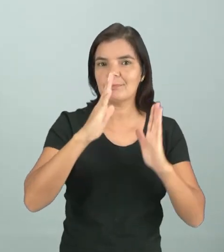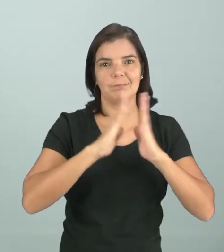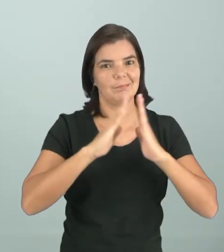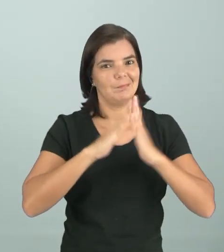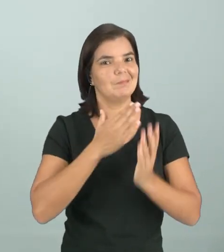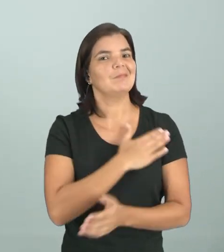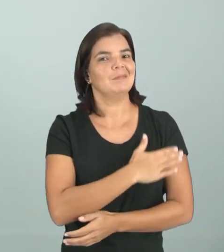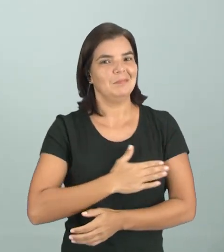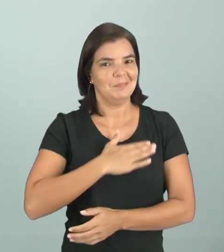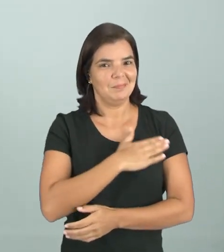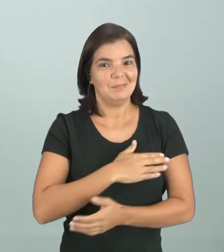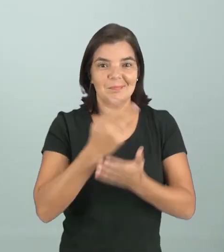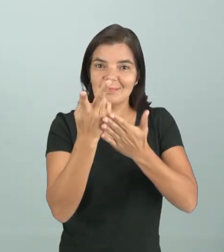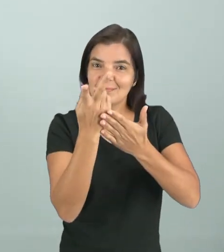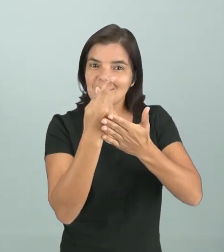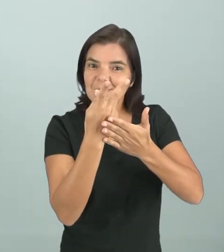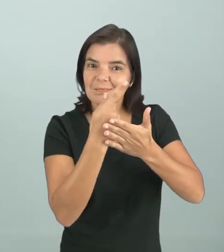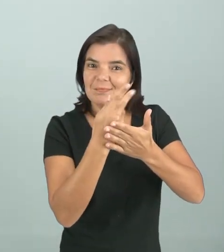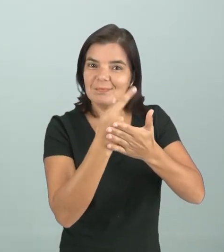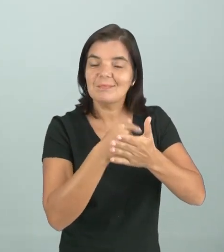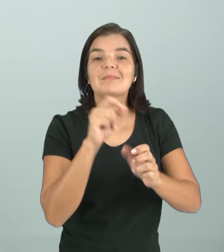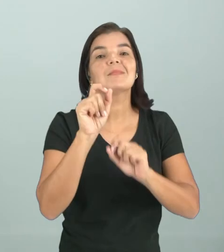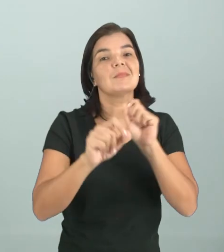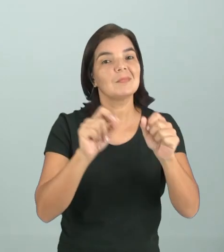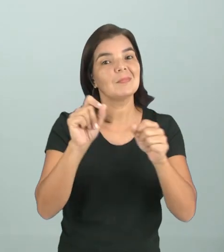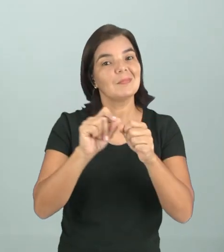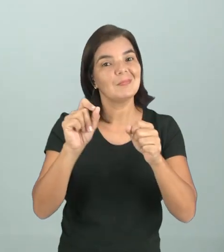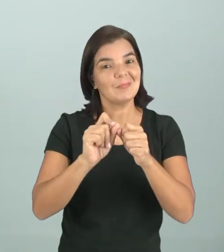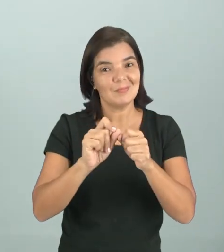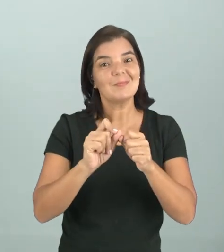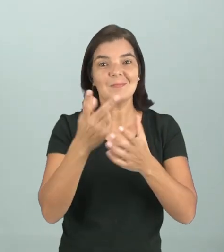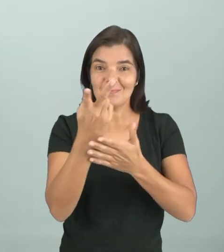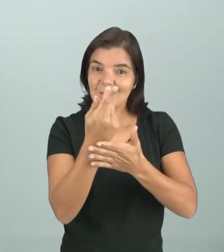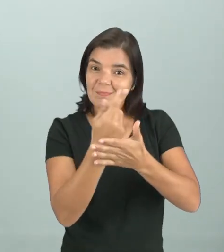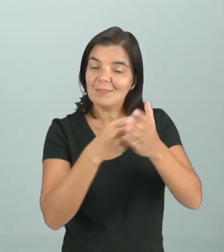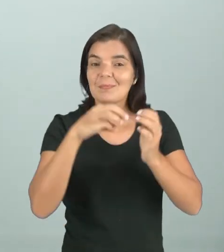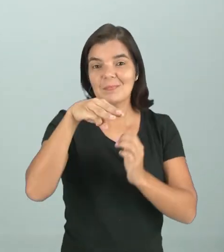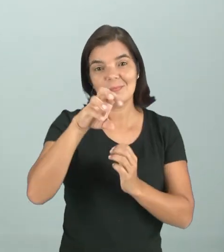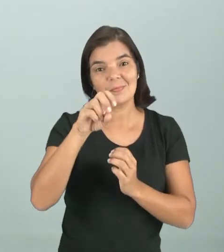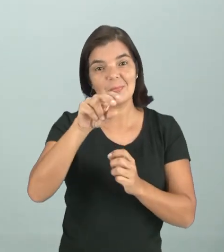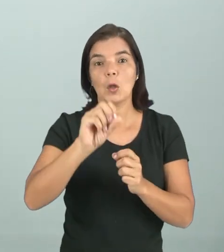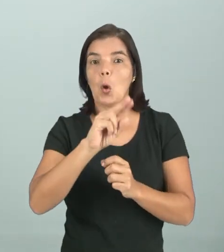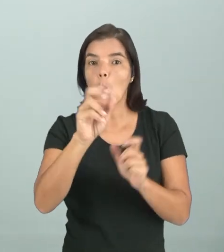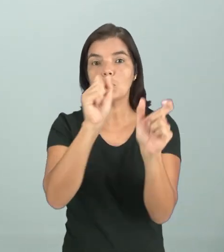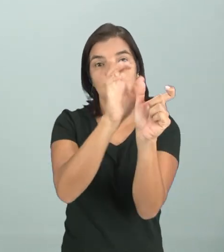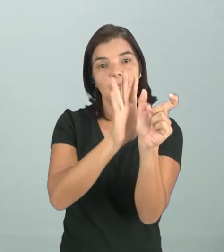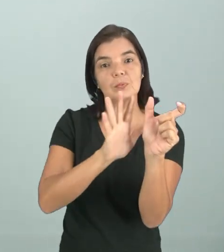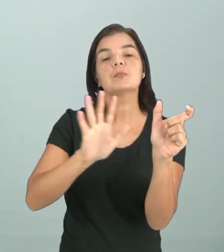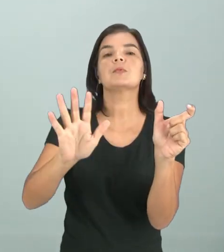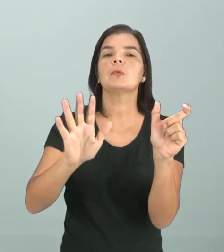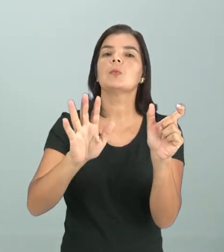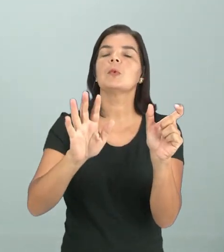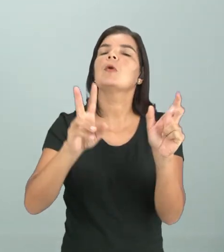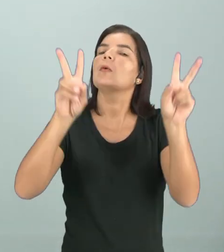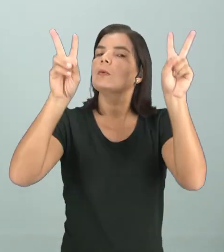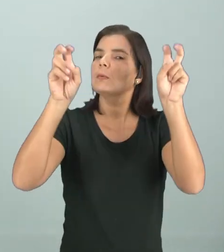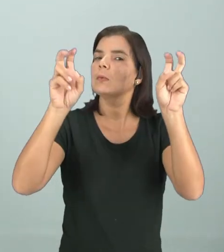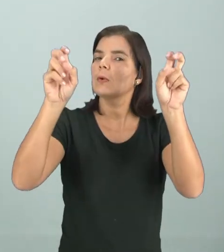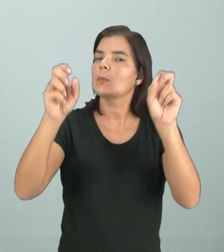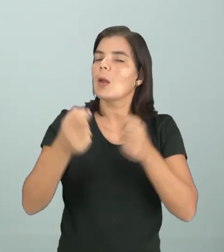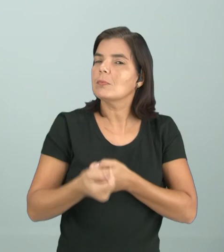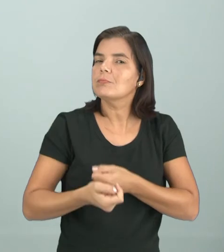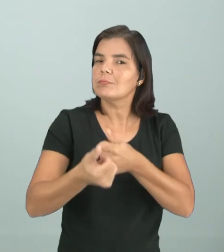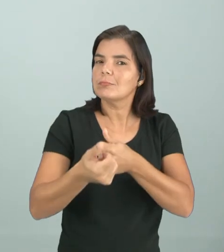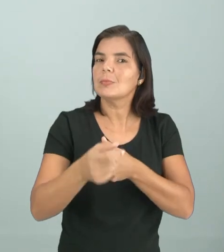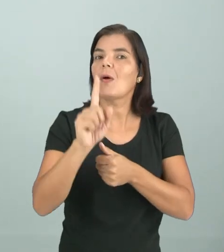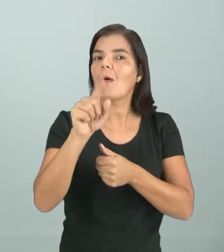casa e gostam de desenhar é fazer a produção desse meme ou dessa charge. E o tema que eu deixo como